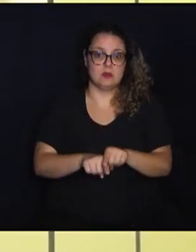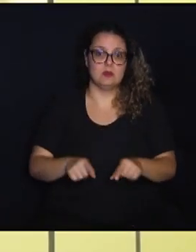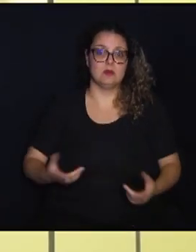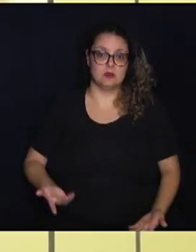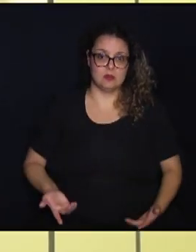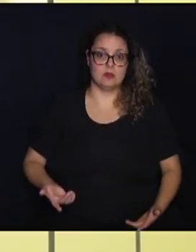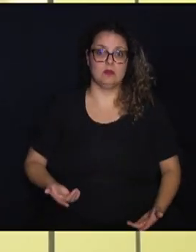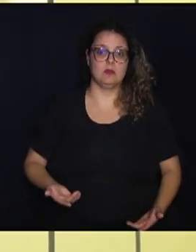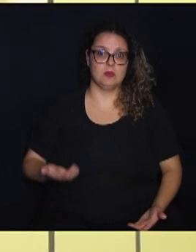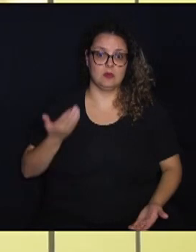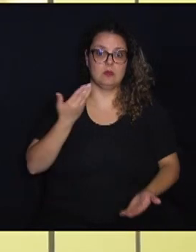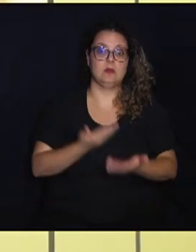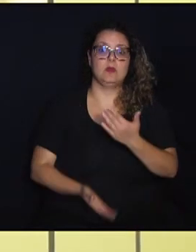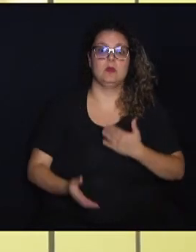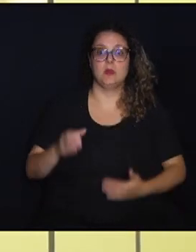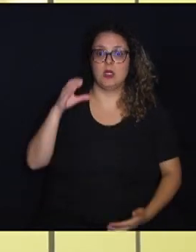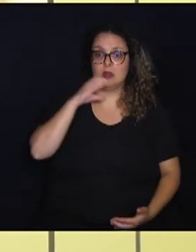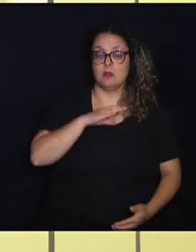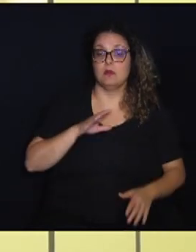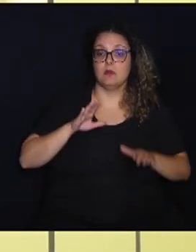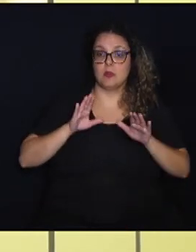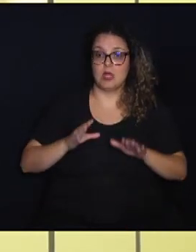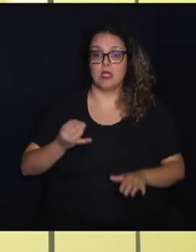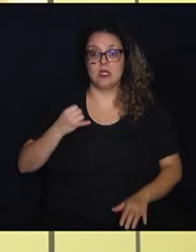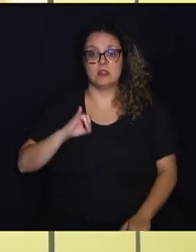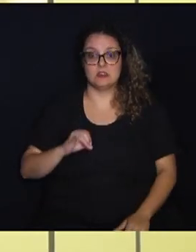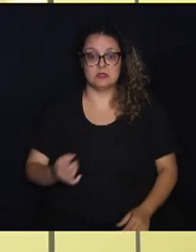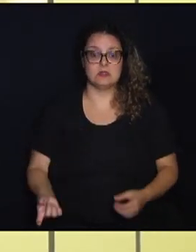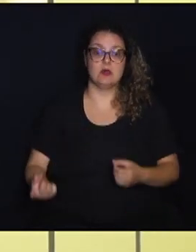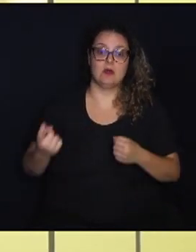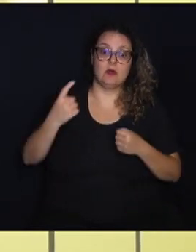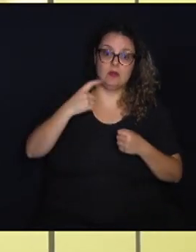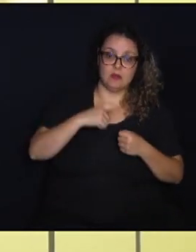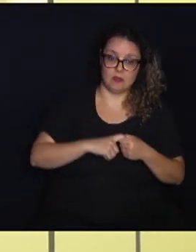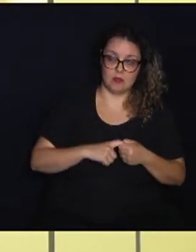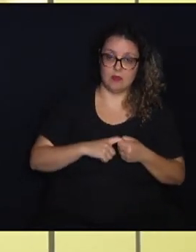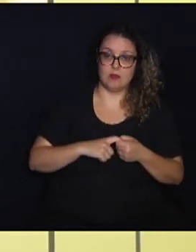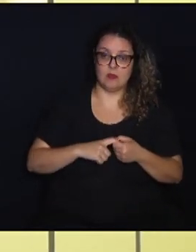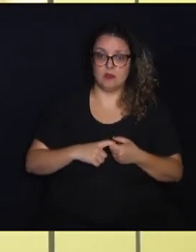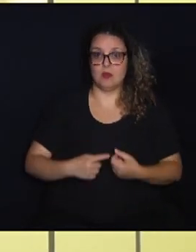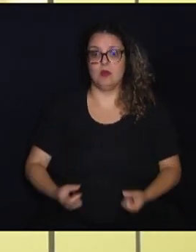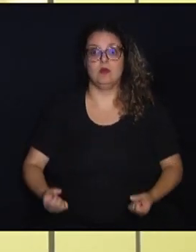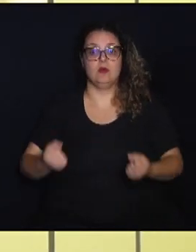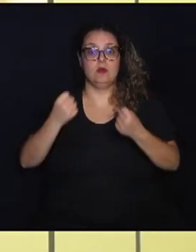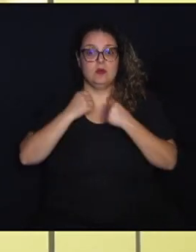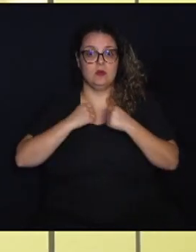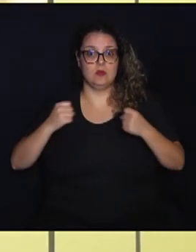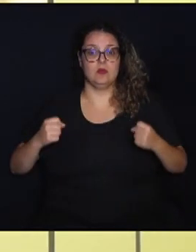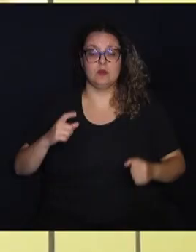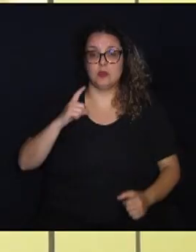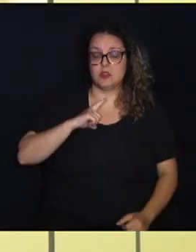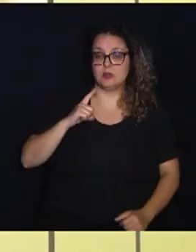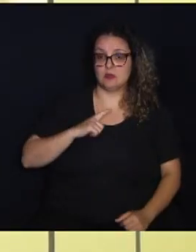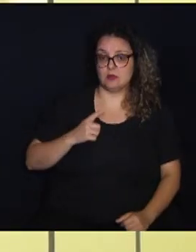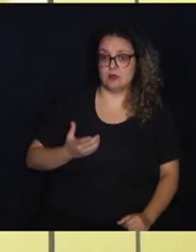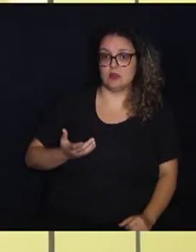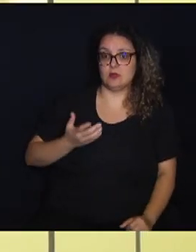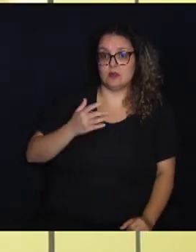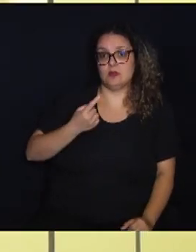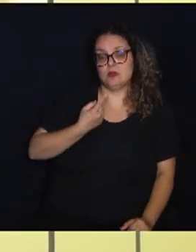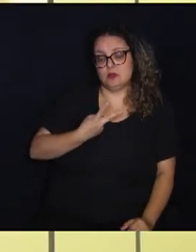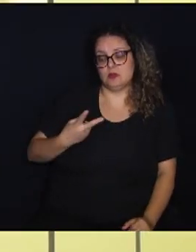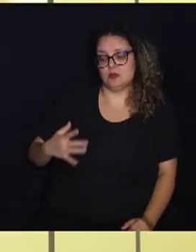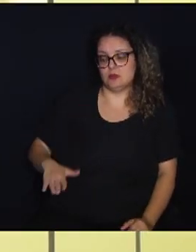mais rapidez. Porém, se eu retomar essa atividade física, por eu ter feito desde os 12 anos